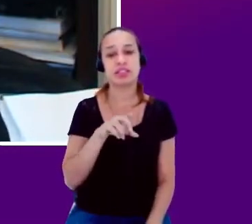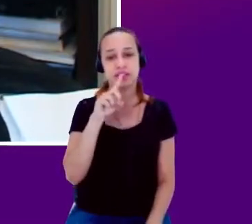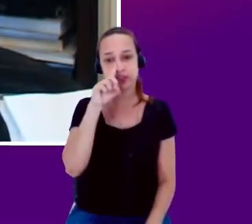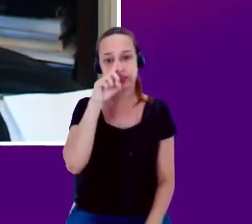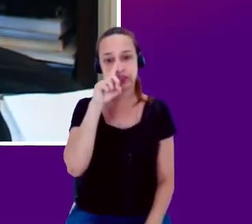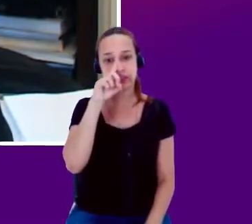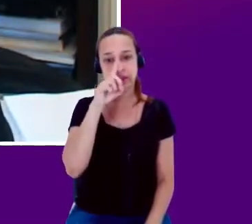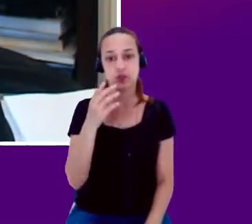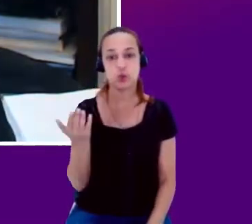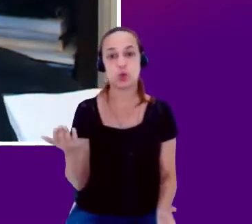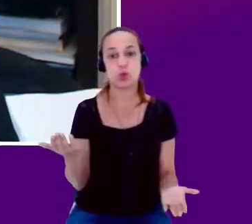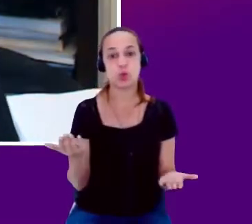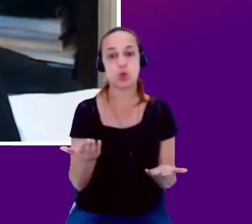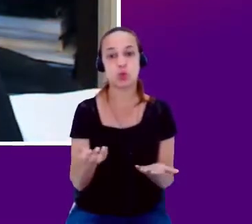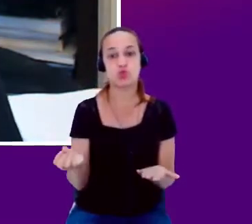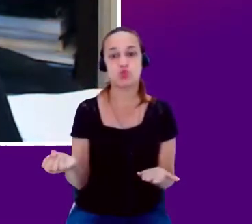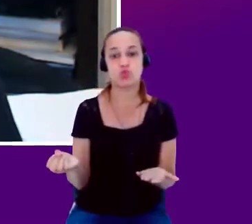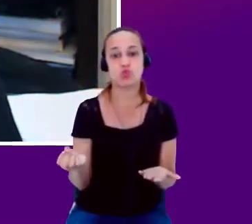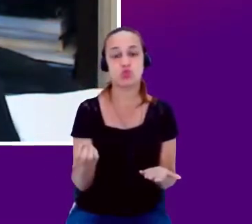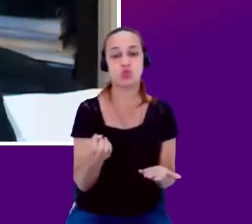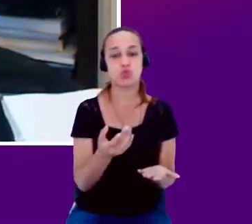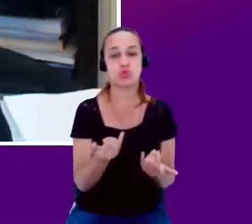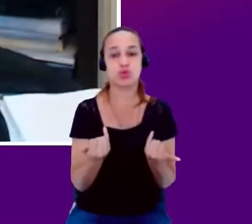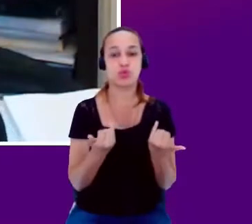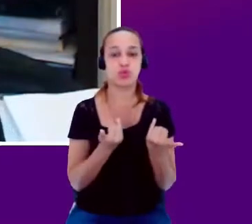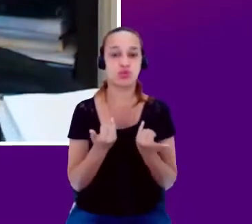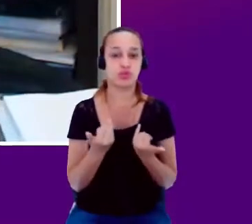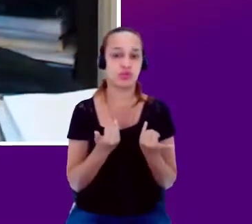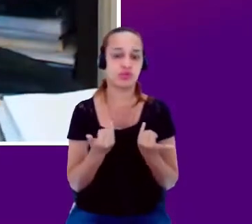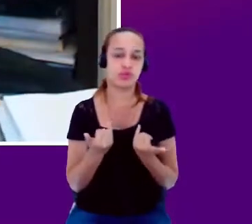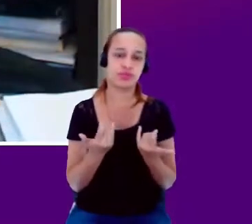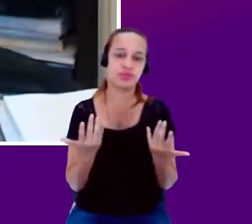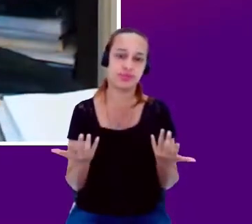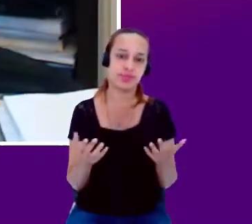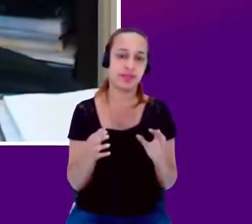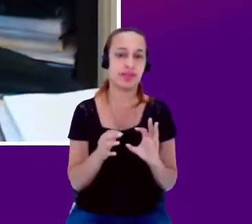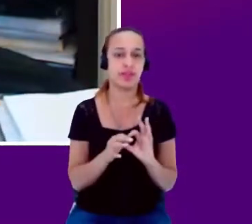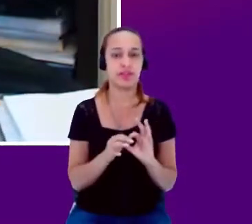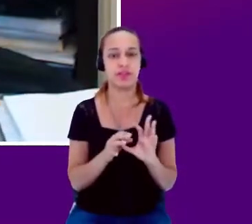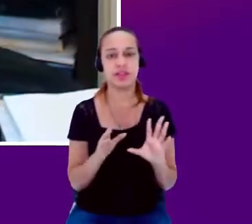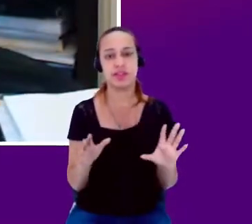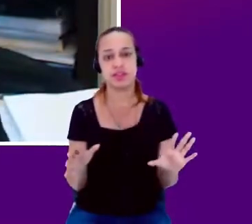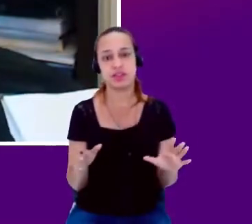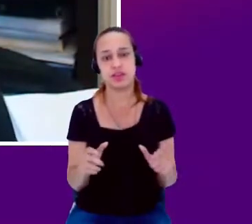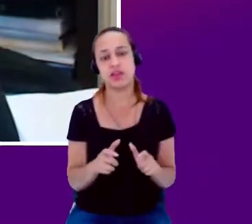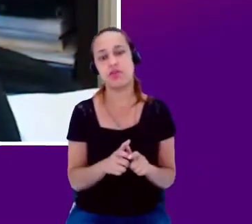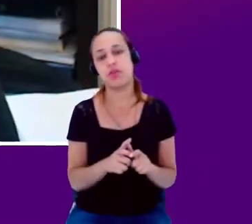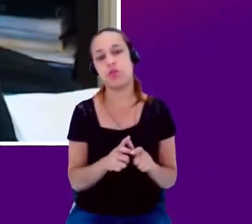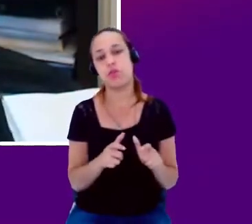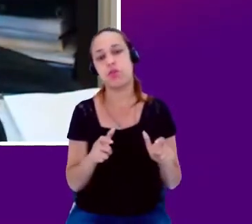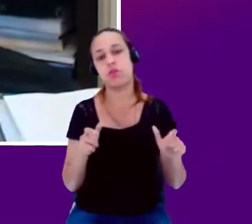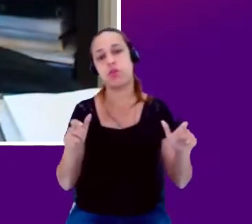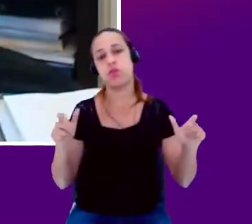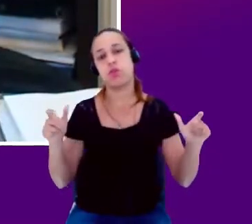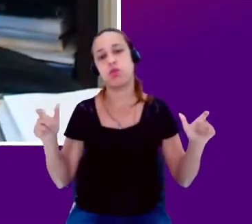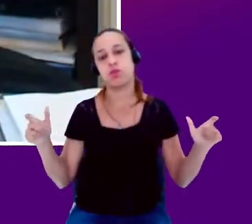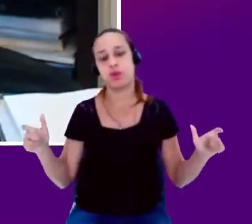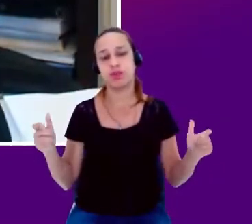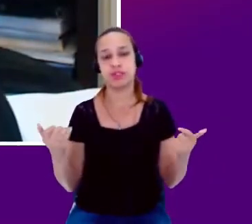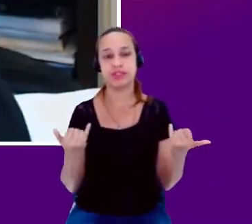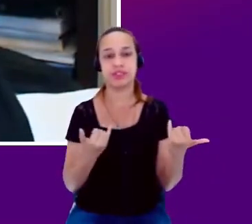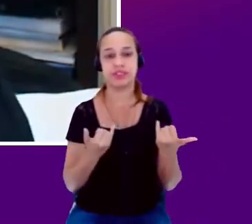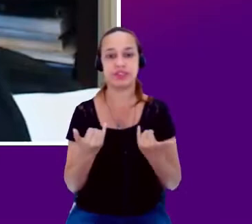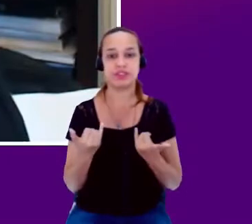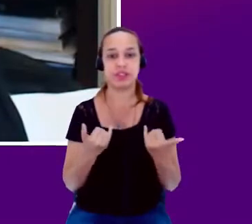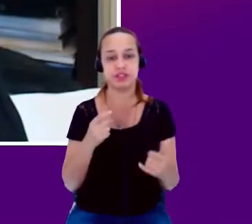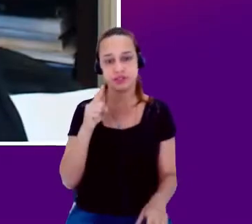novo manancial de dados, né, os Big Data, que estão aí disponíveis, um excesso, uma proliferação de dados no